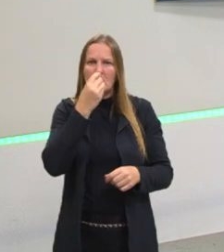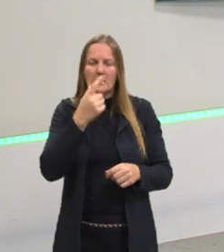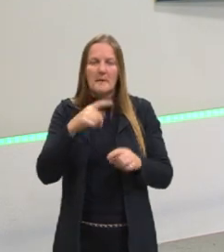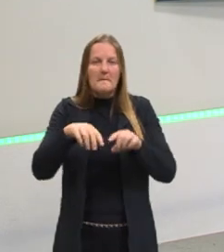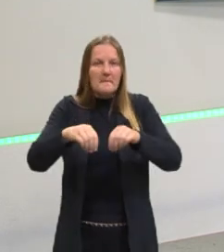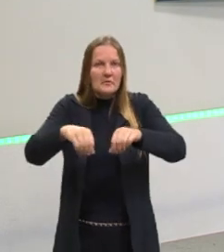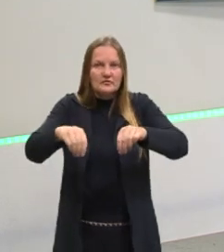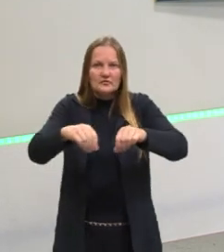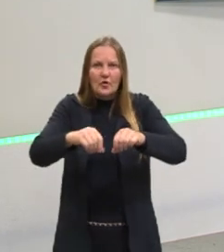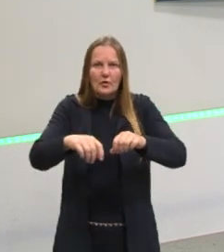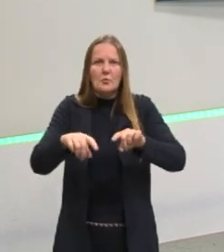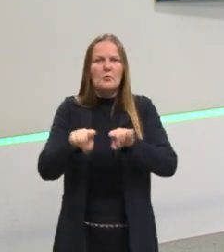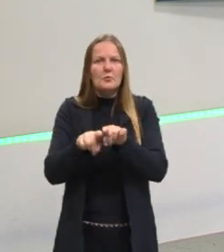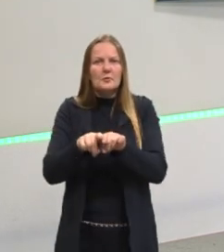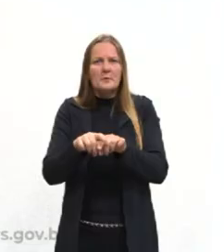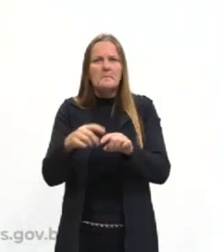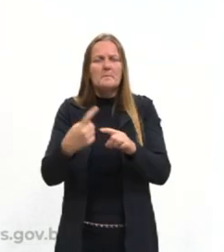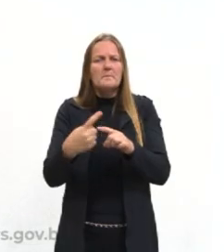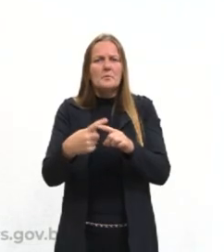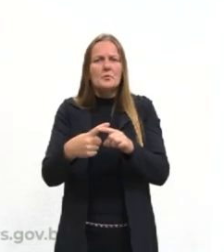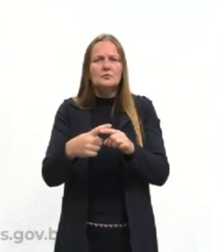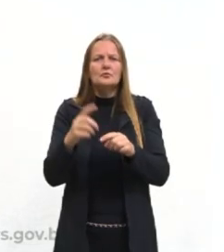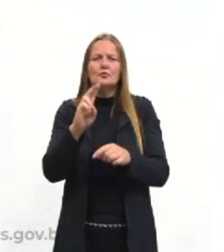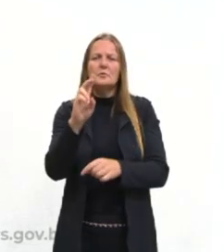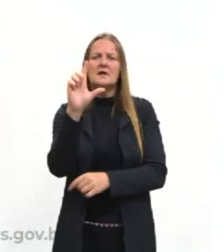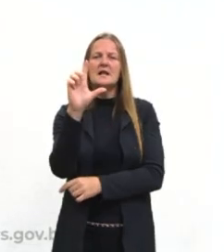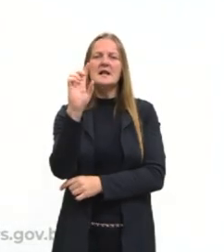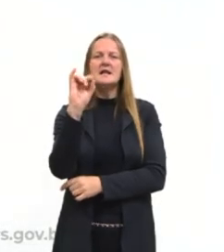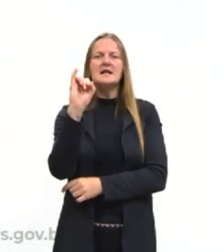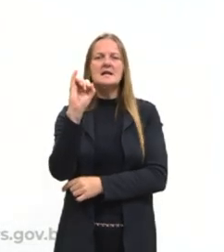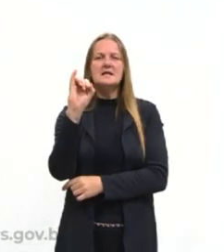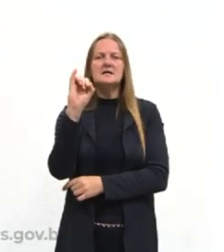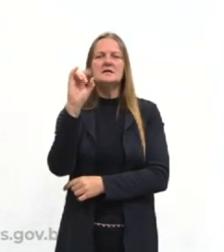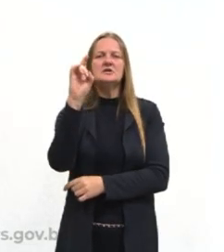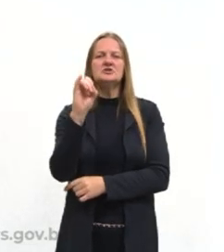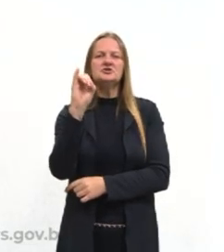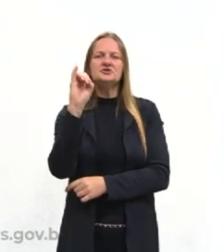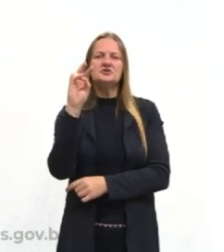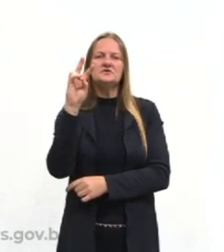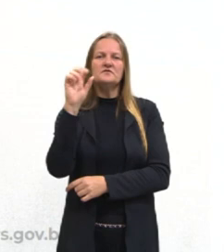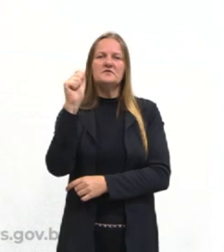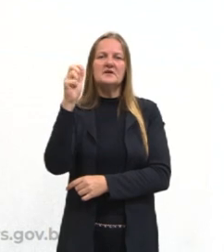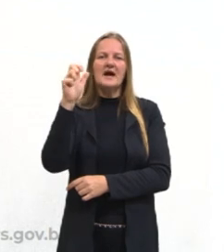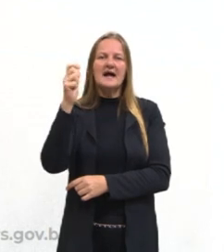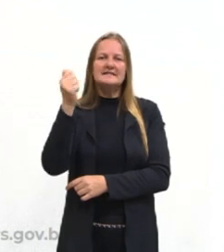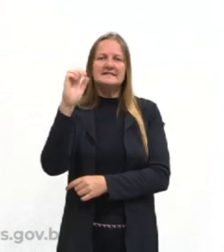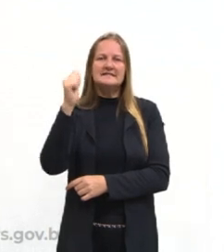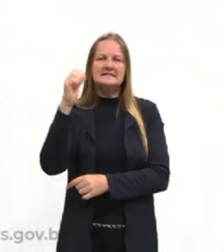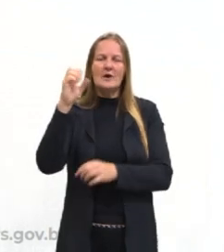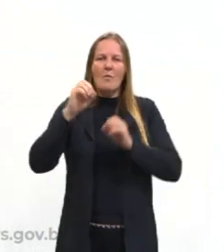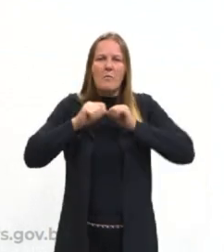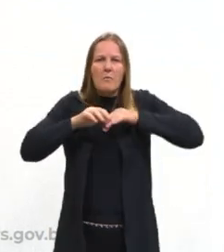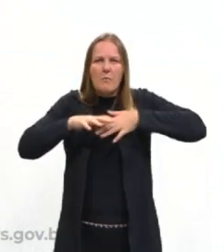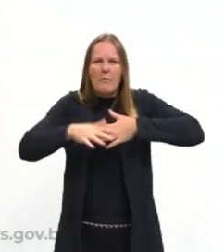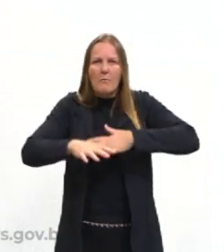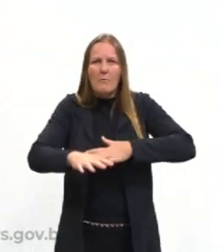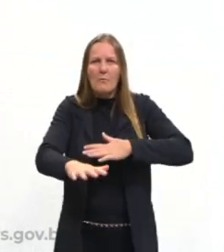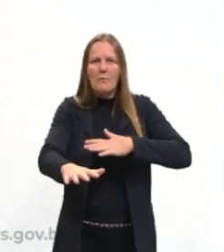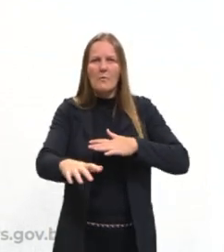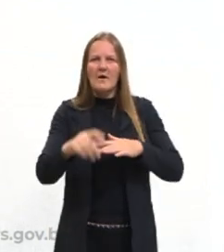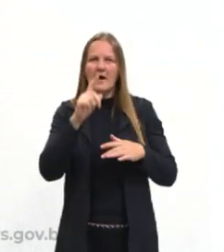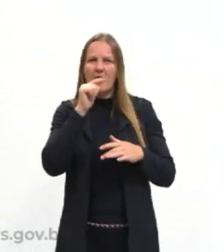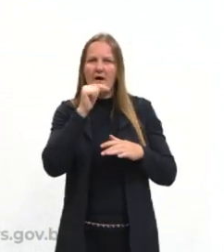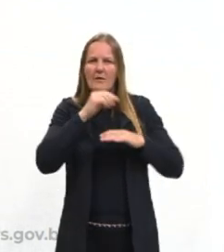não é um de boa qualidade ele sofreu e sofre lixiviação né que é o quando a gente tem a lavagem